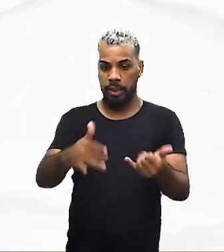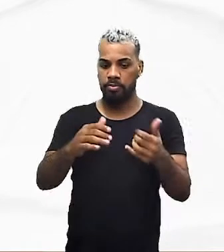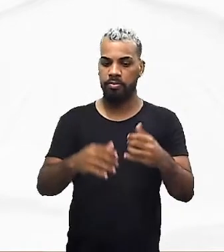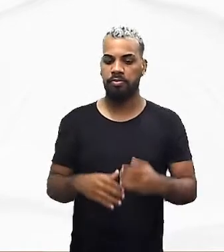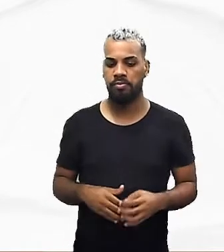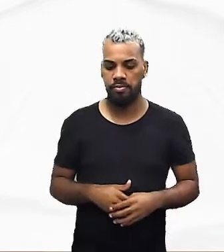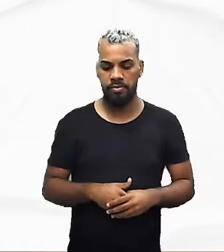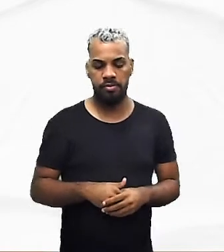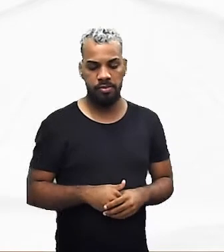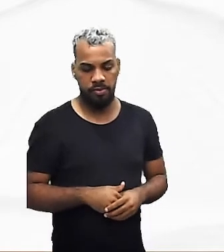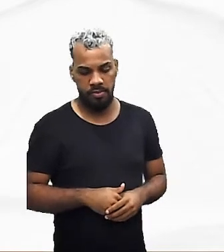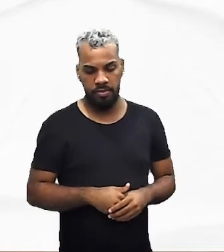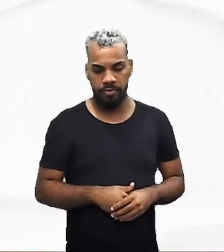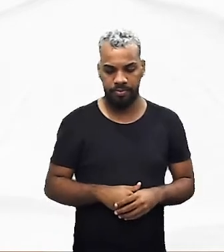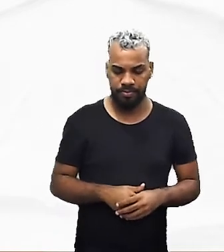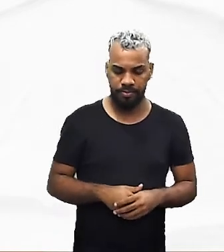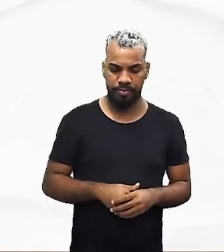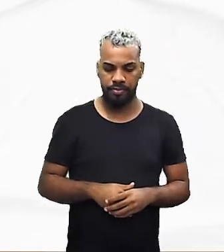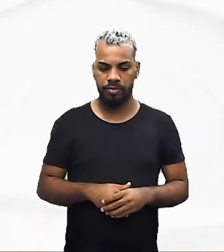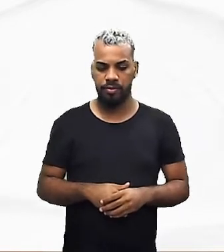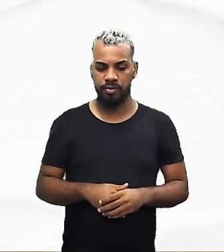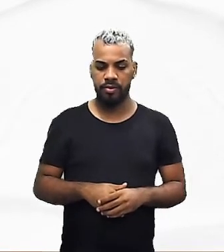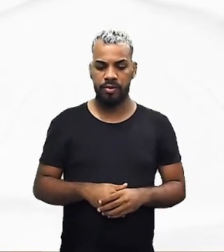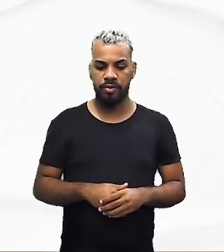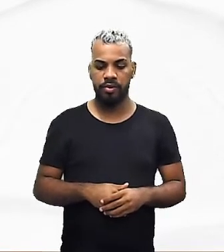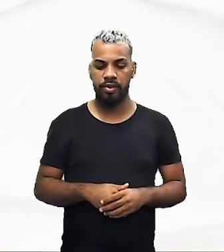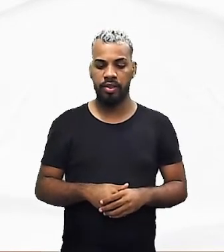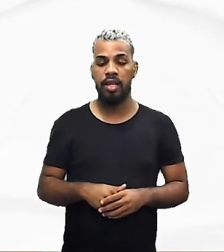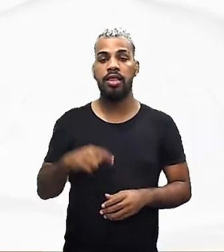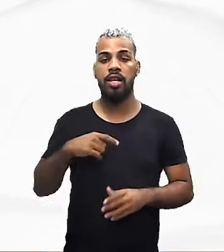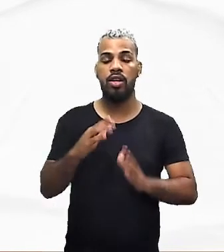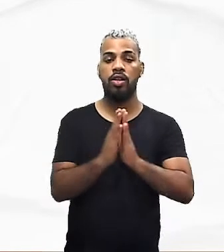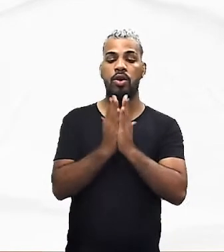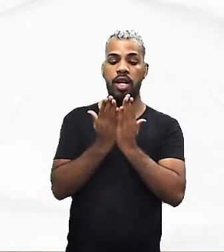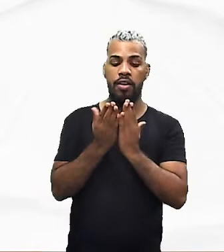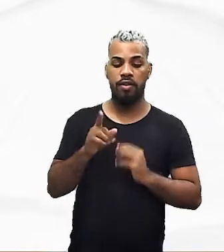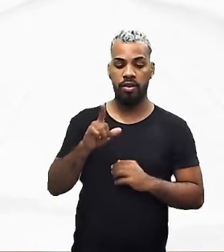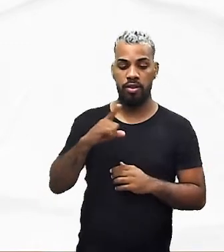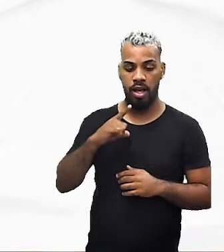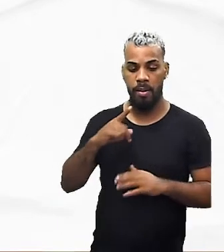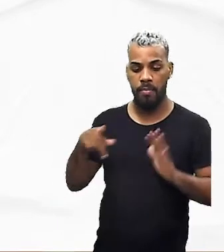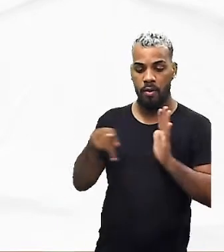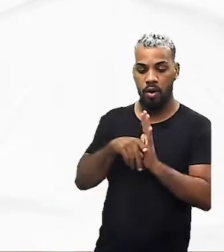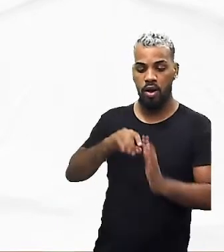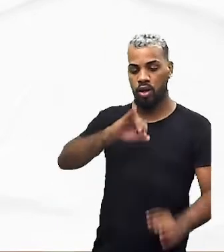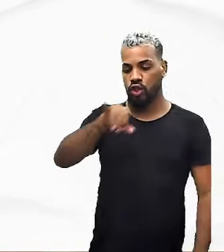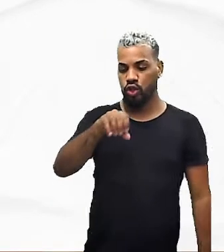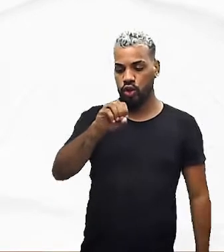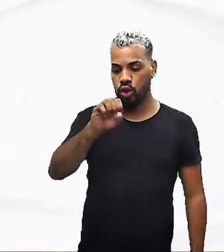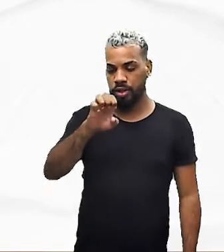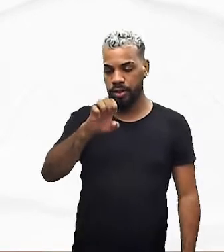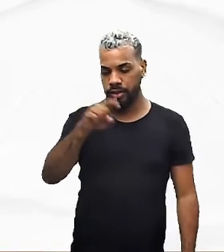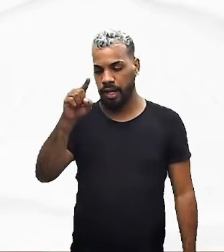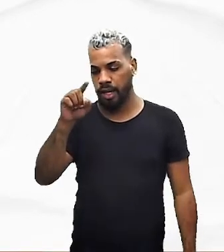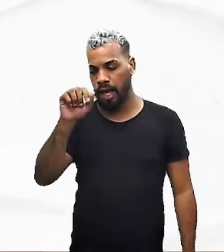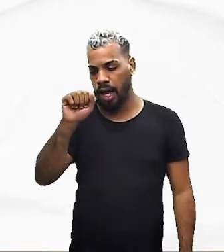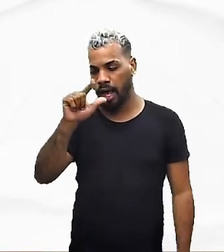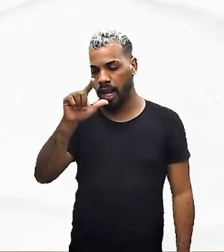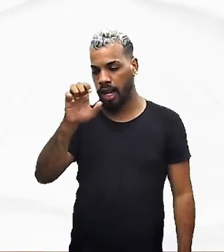gente, do livro Senhora de José de Alencar, tá? José de